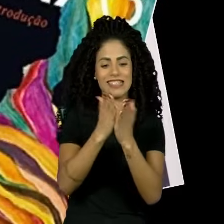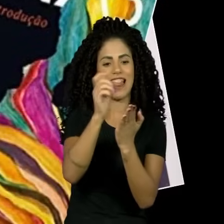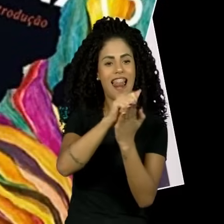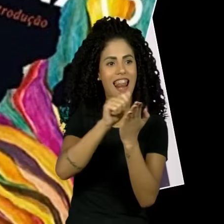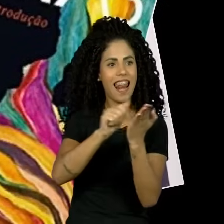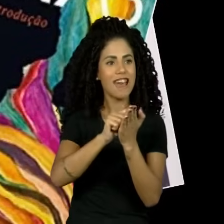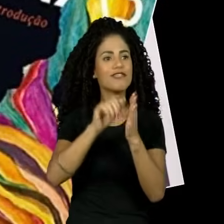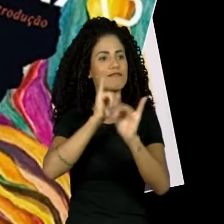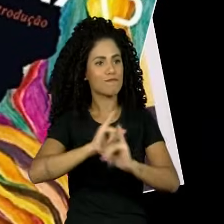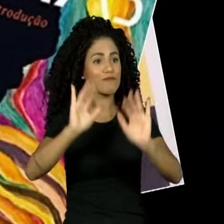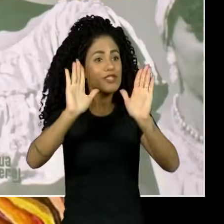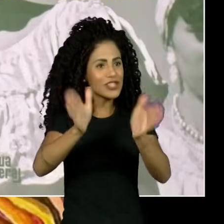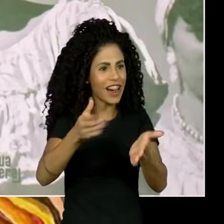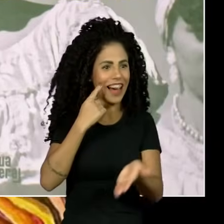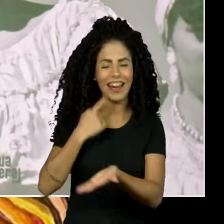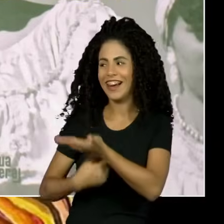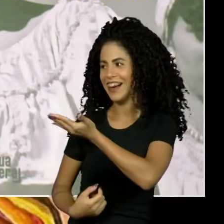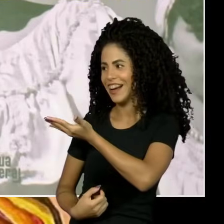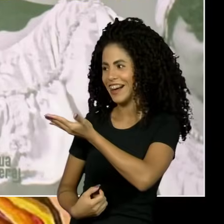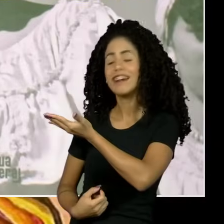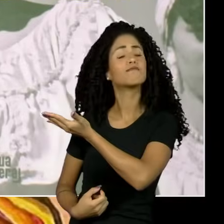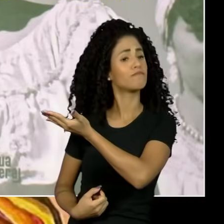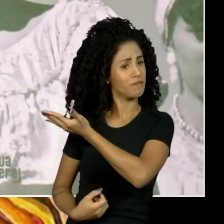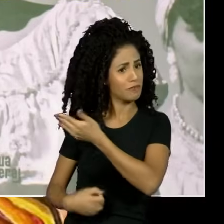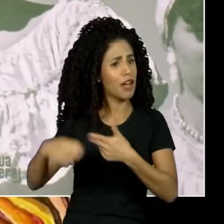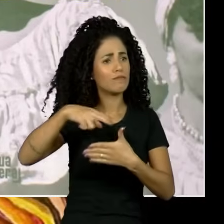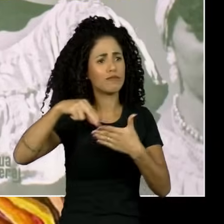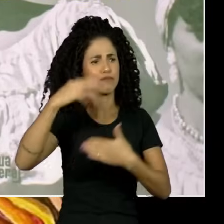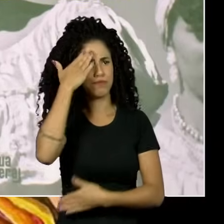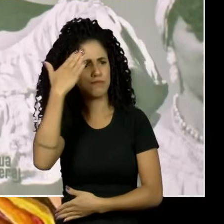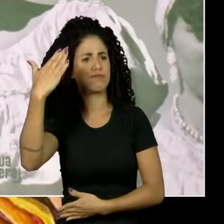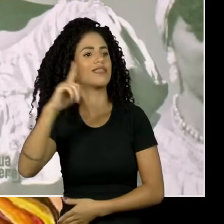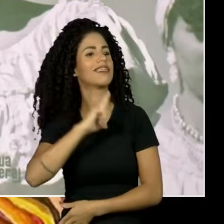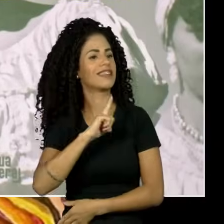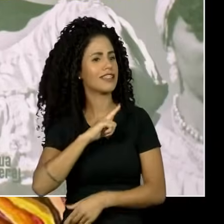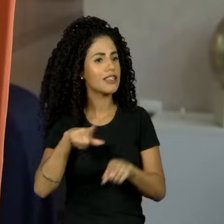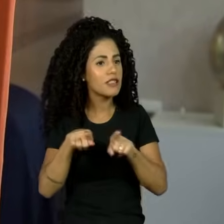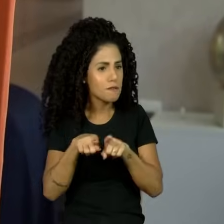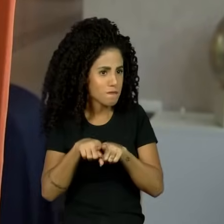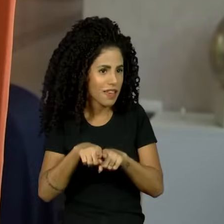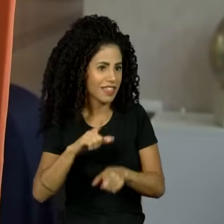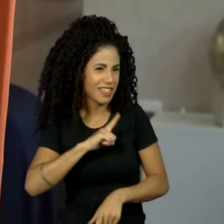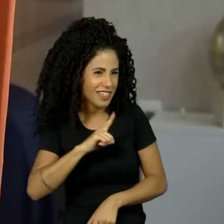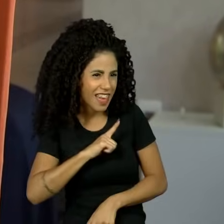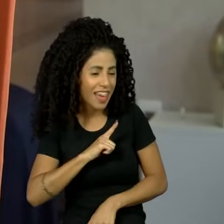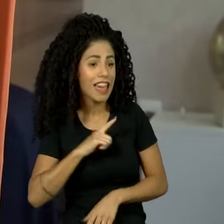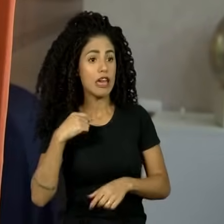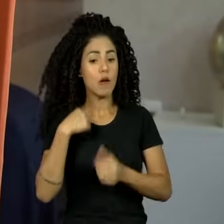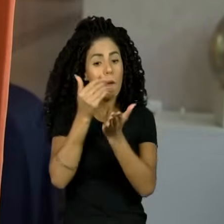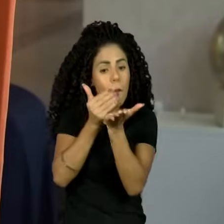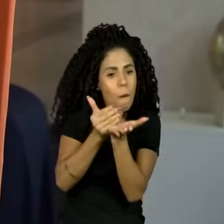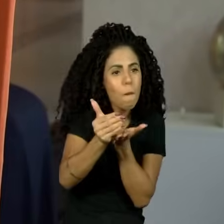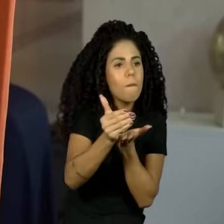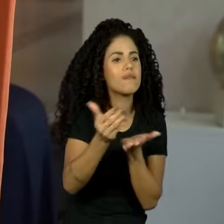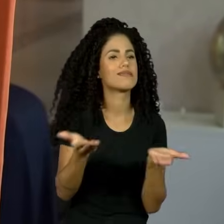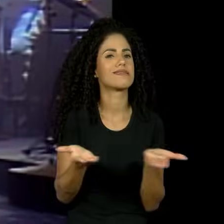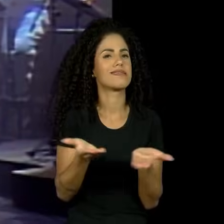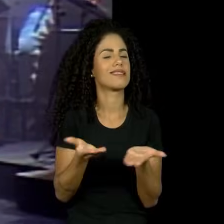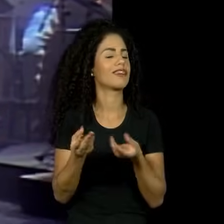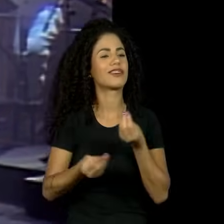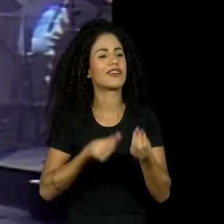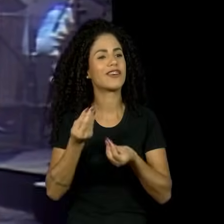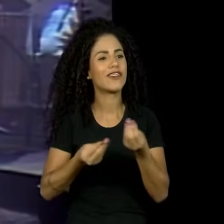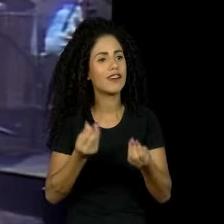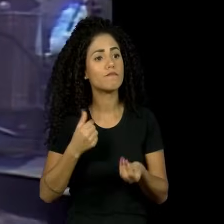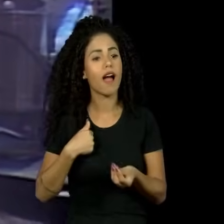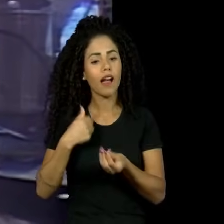por grandes editoras, não são pequenas. Eu comecei